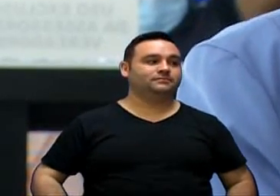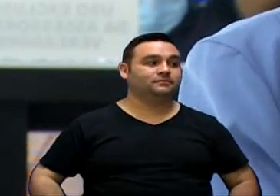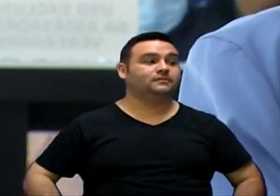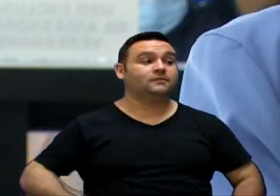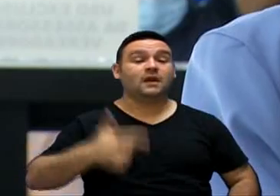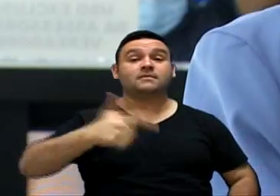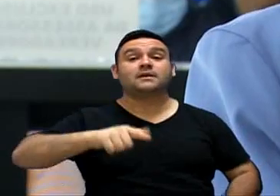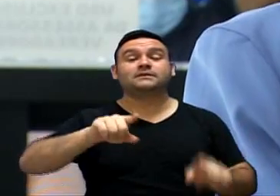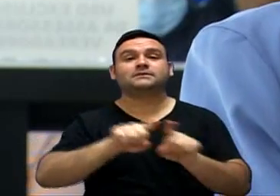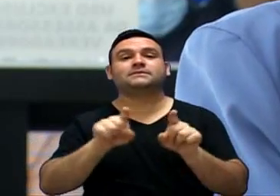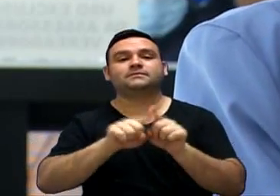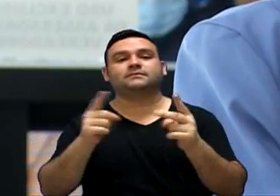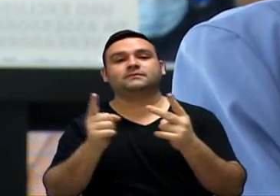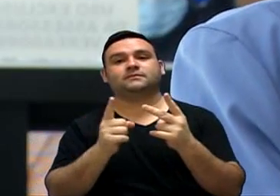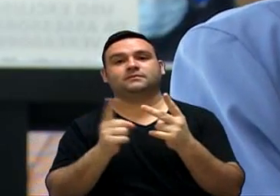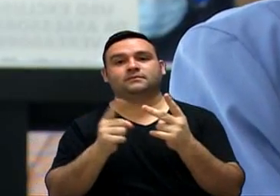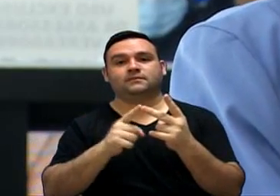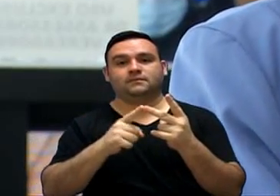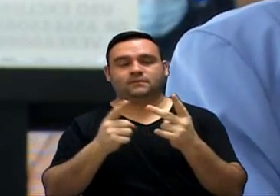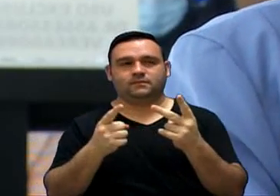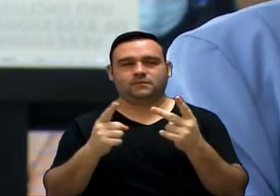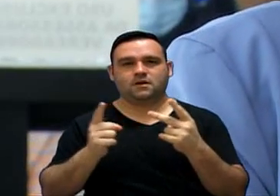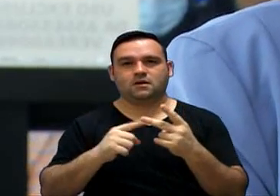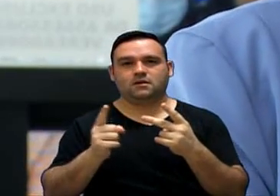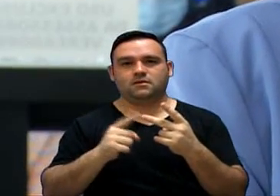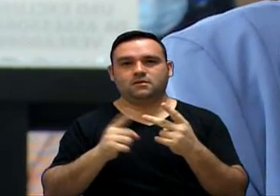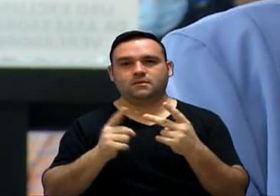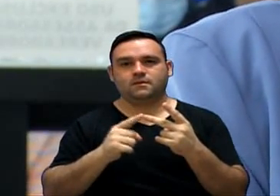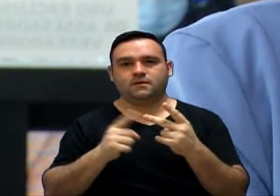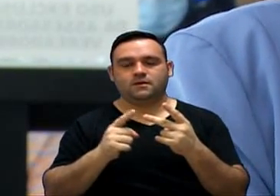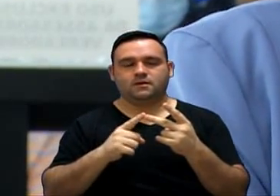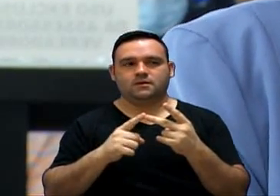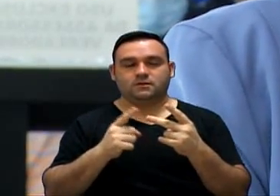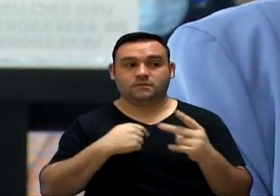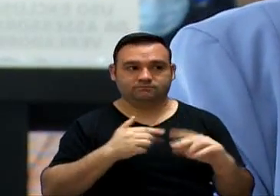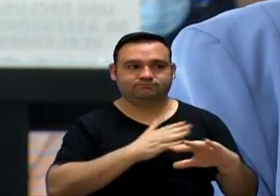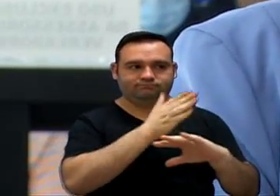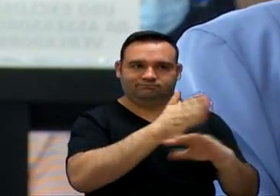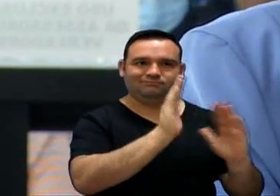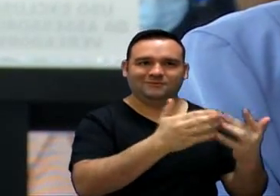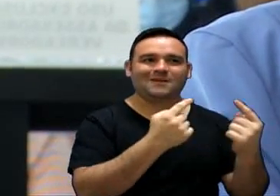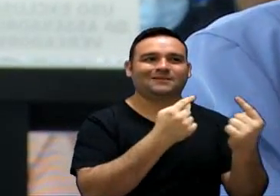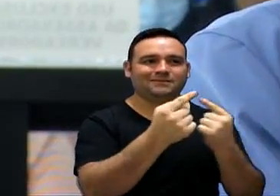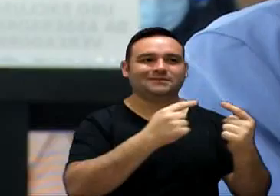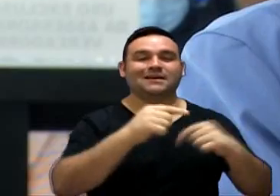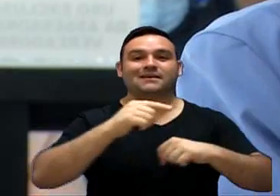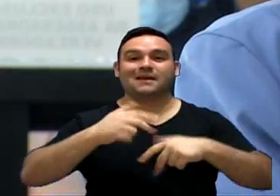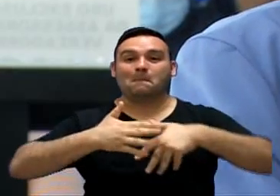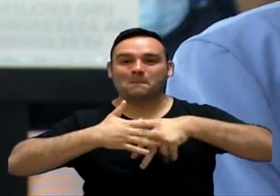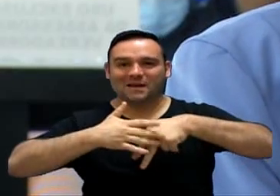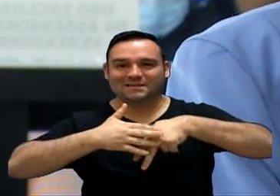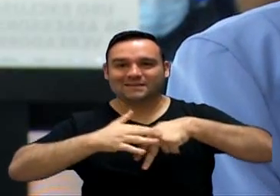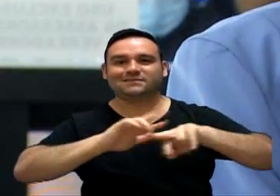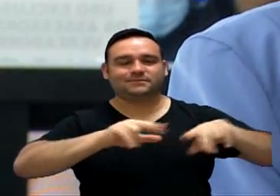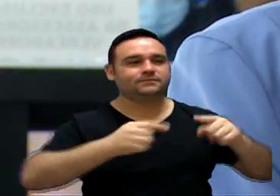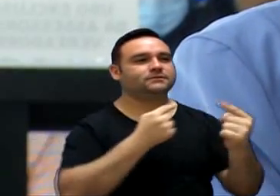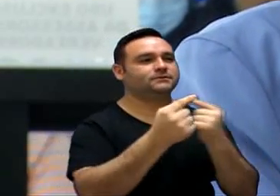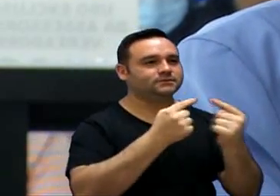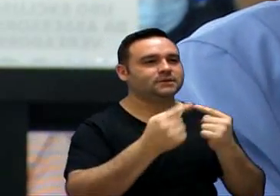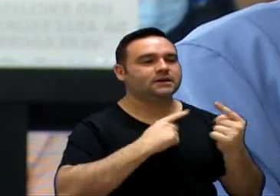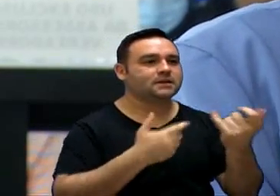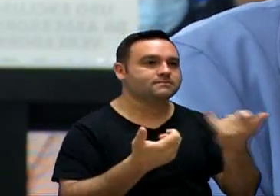Também lembrando, né, que após a, não só estando lá, mas também conversei com vários pacientes e a gente levantou